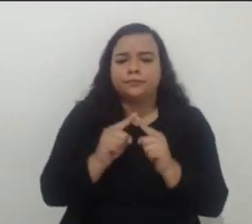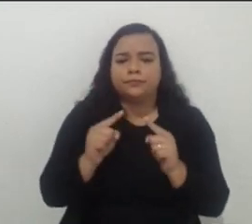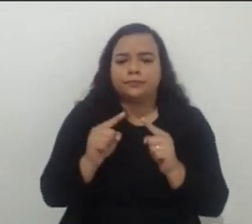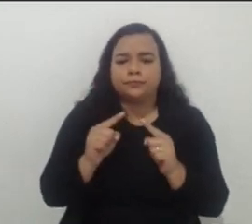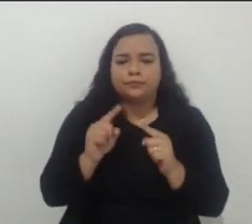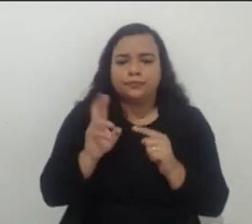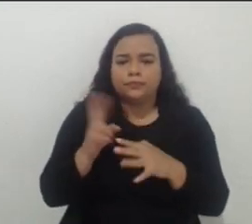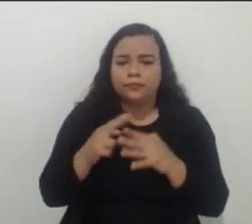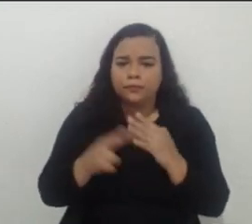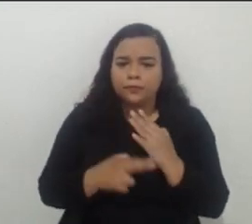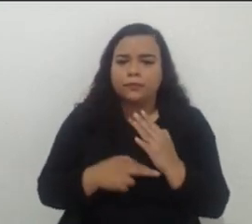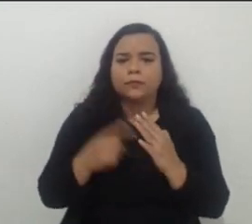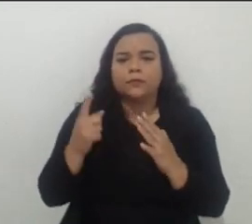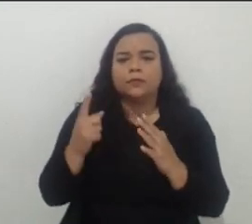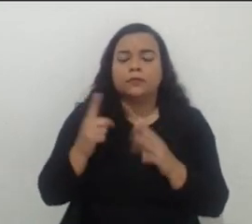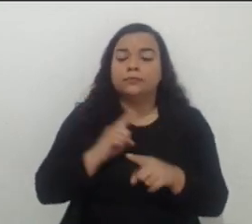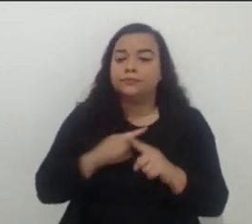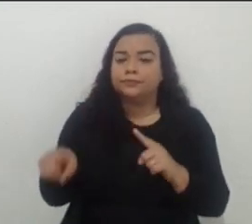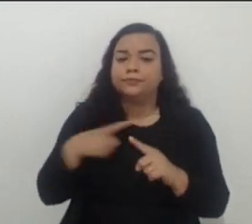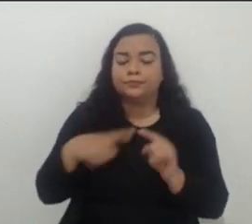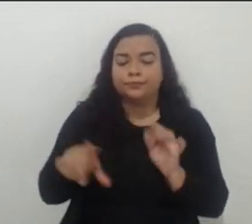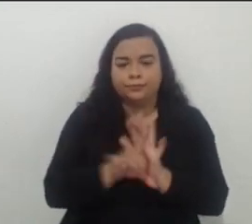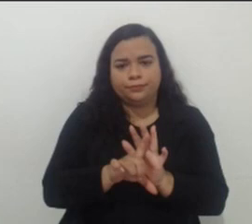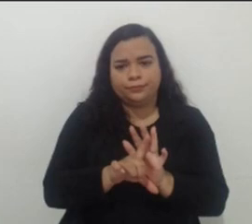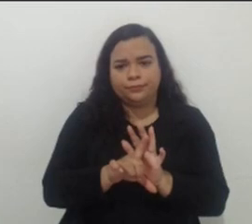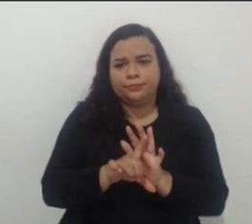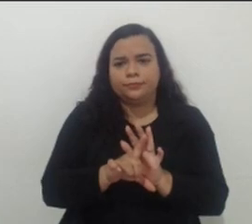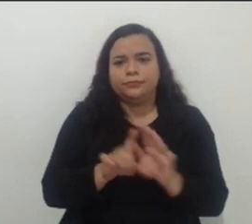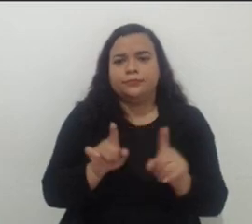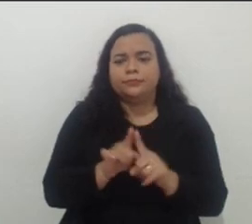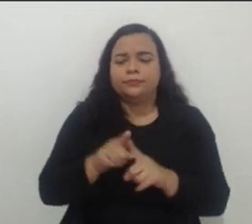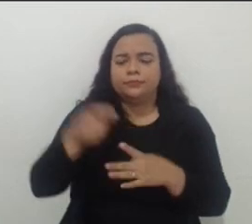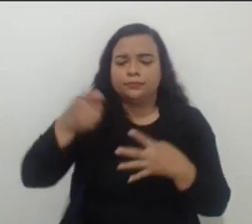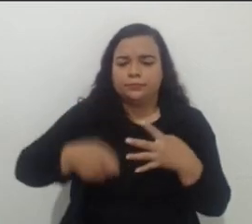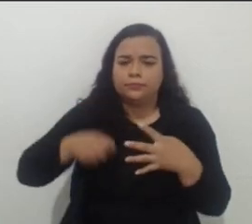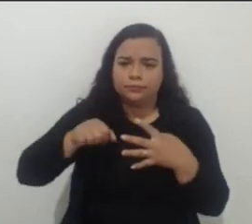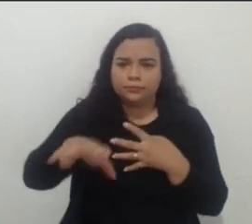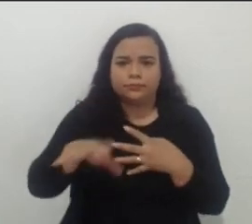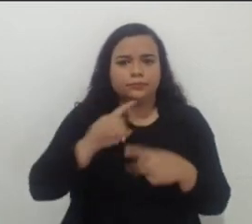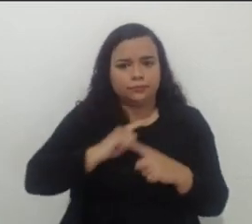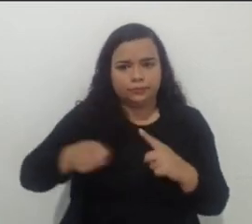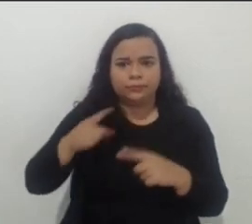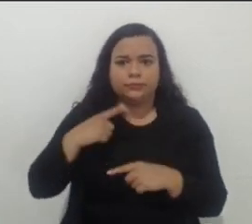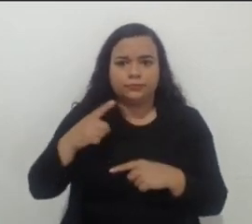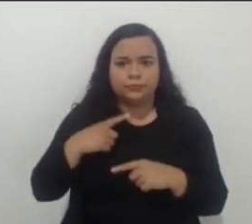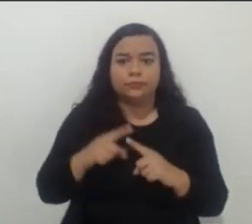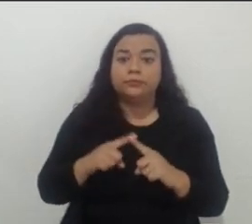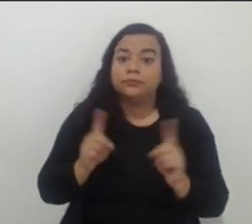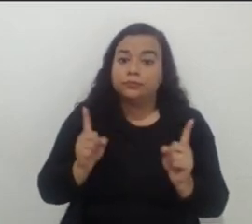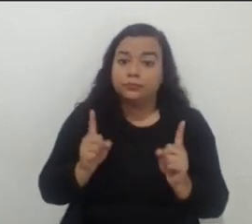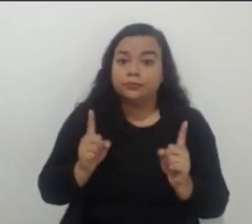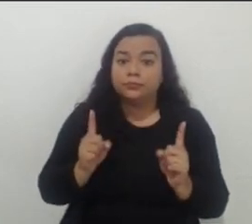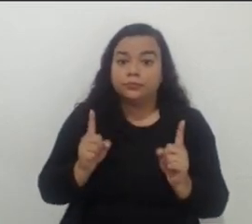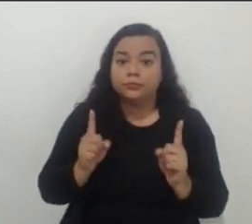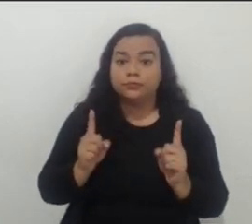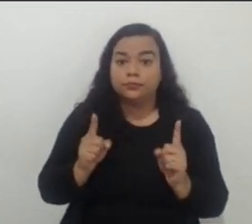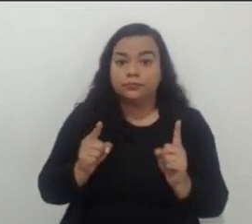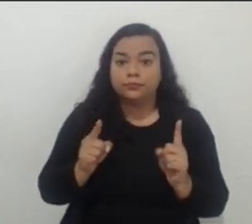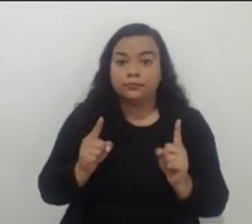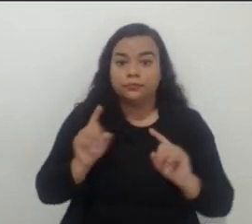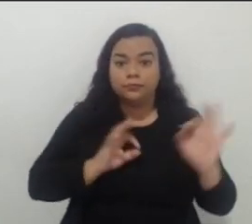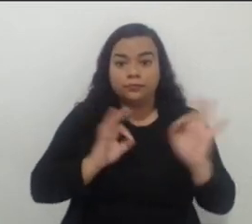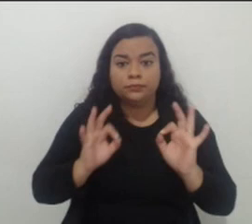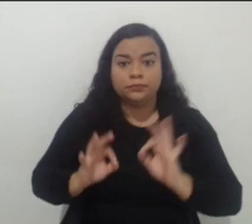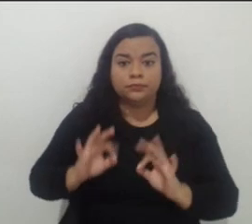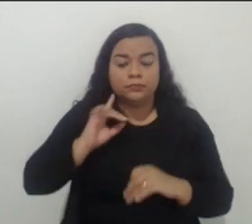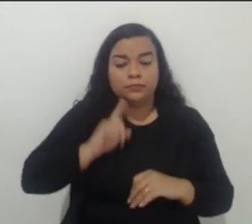recursal, ele é vedada pela nossa legislação e pela jurisprudência. Mas mais do que isso, esse manejo desse mandato de